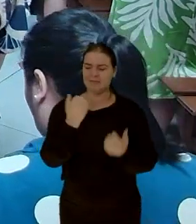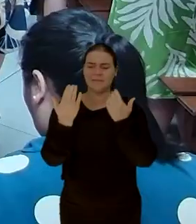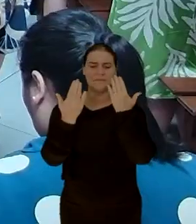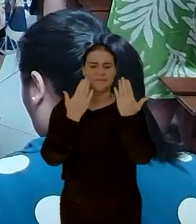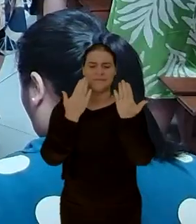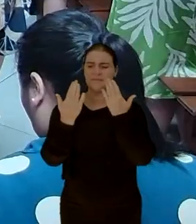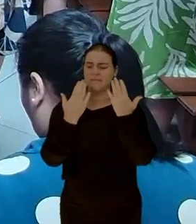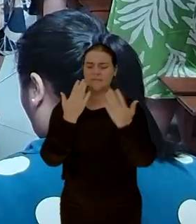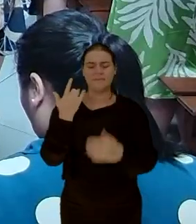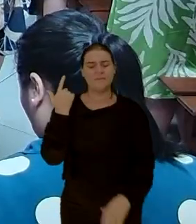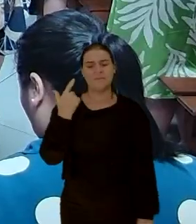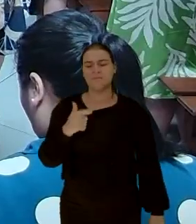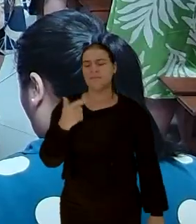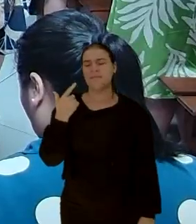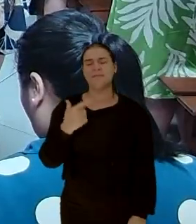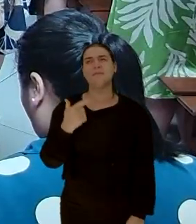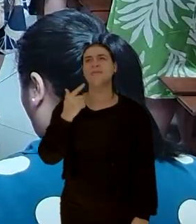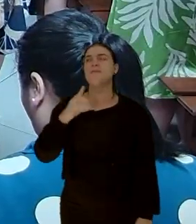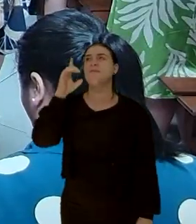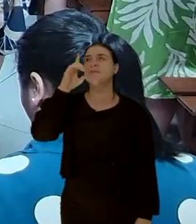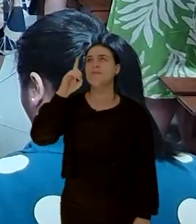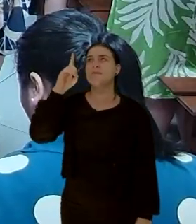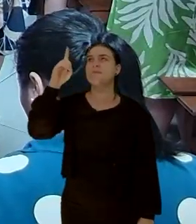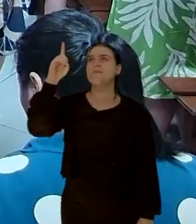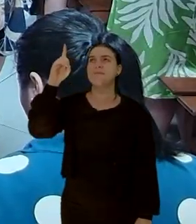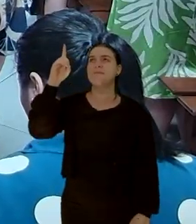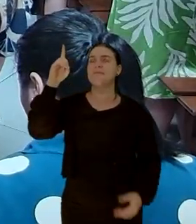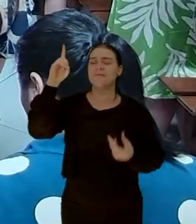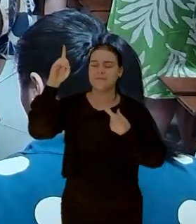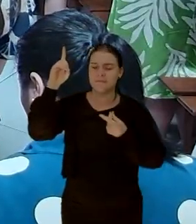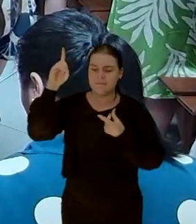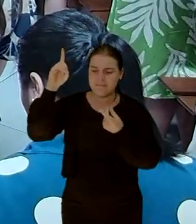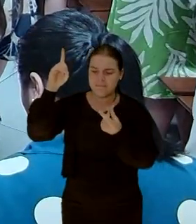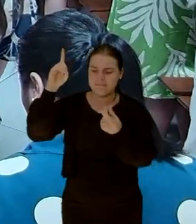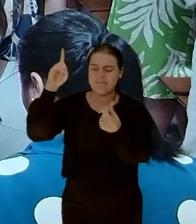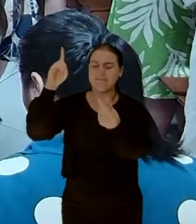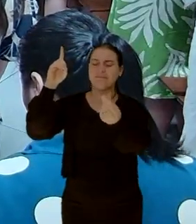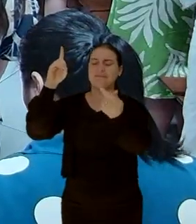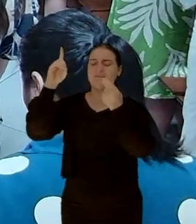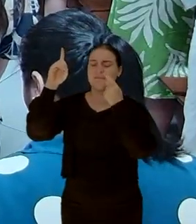incomparável de Deus, o eterno Pai,